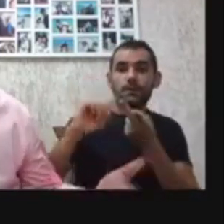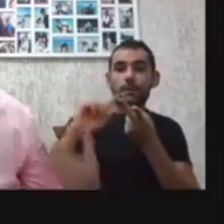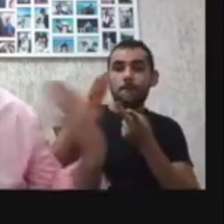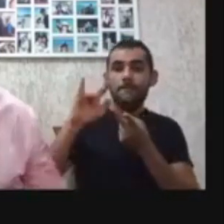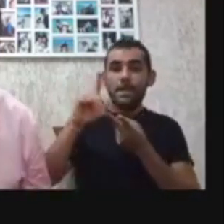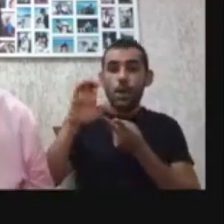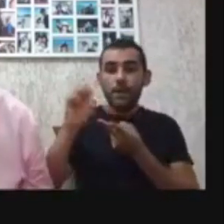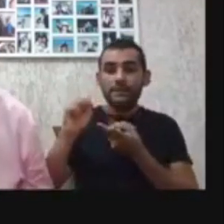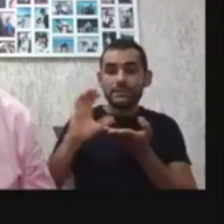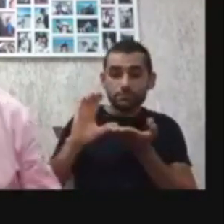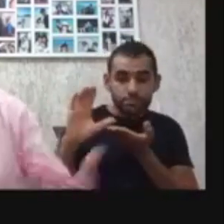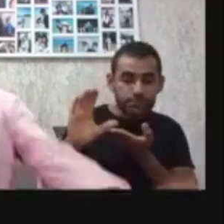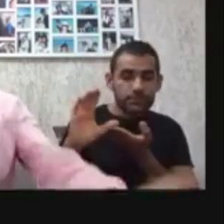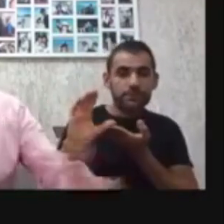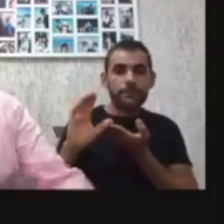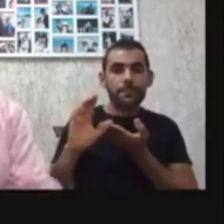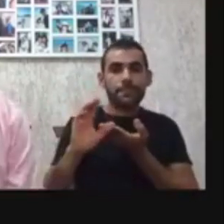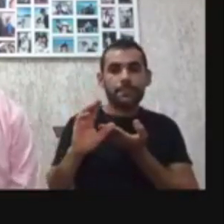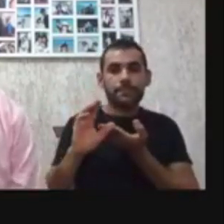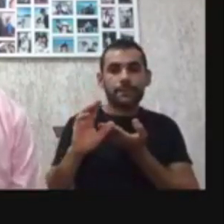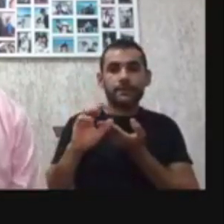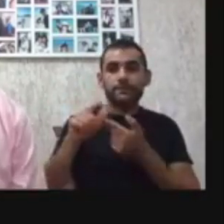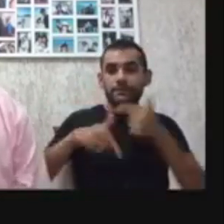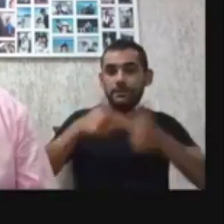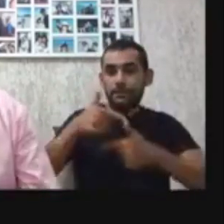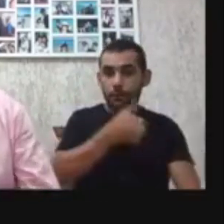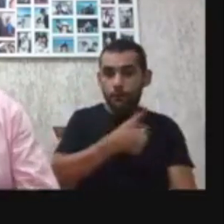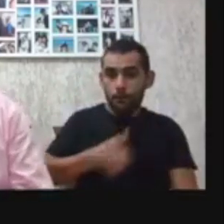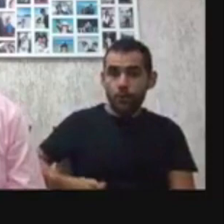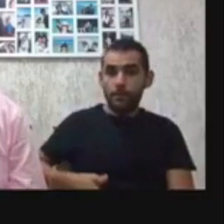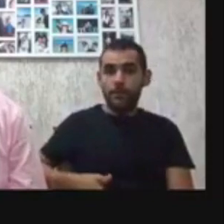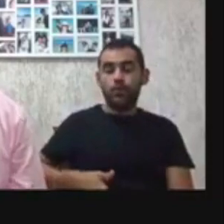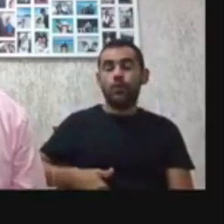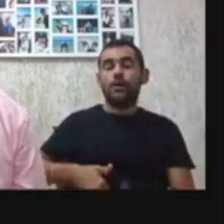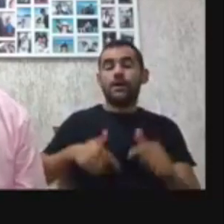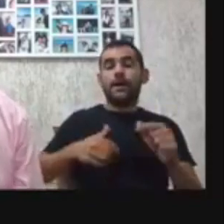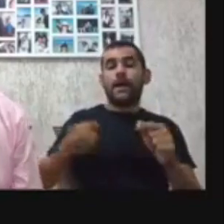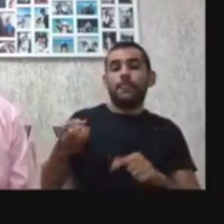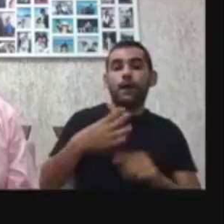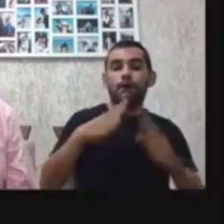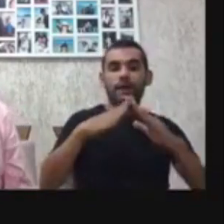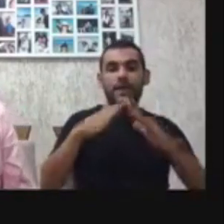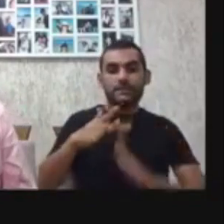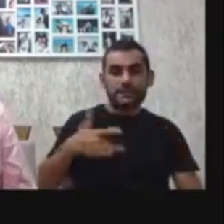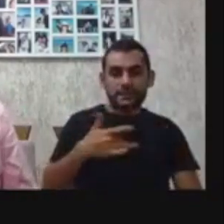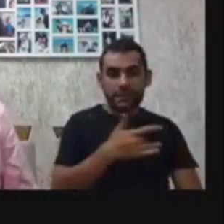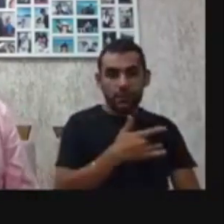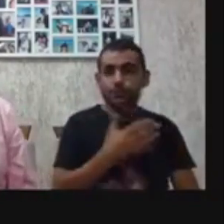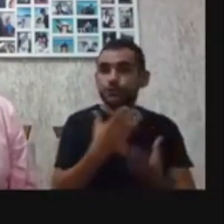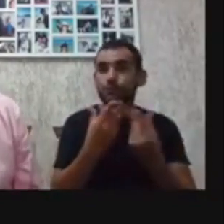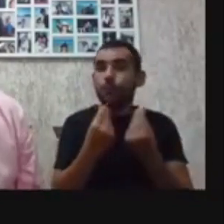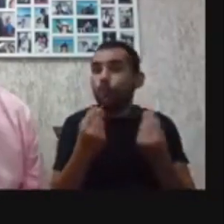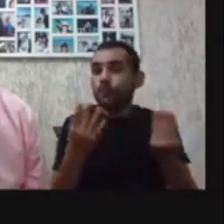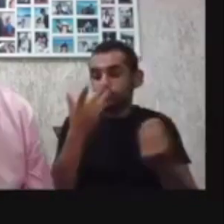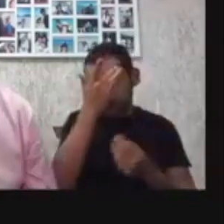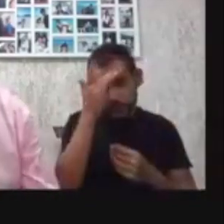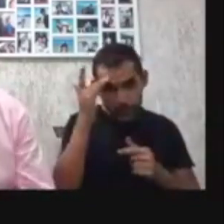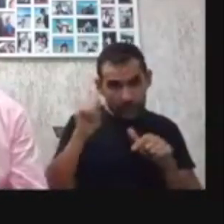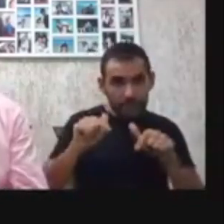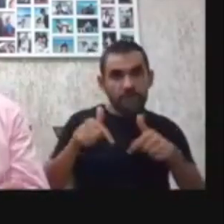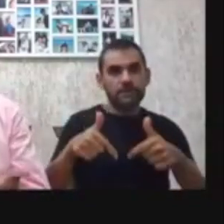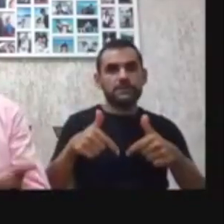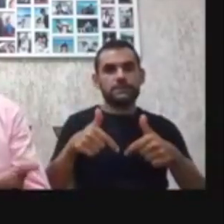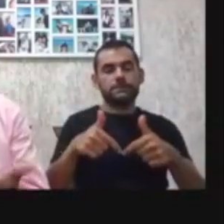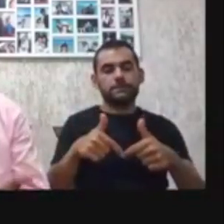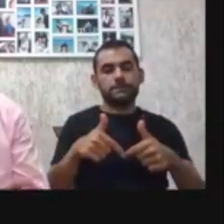e depois a manutenção de funcionários públicos para essa nova casa de saúde que muitos defendem? Se hoje nós